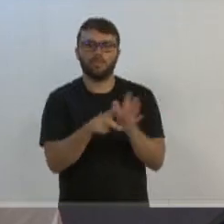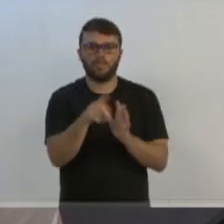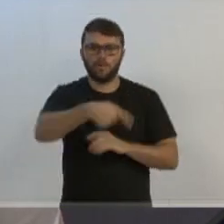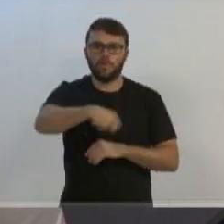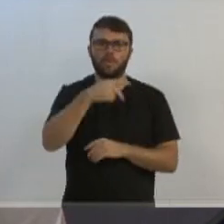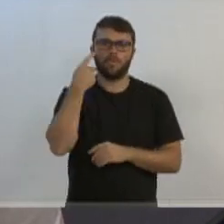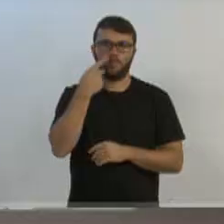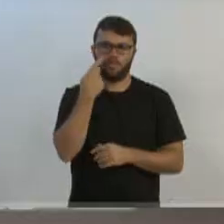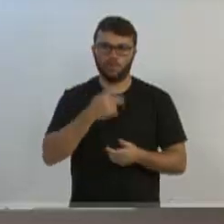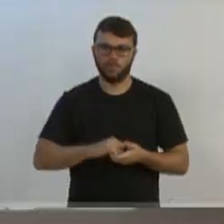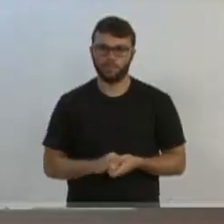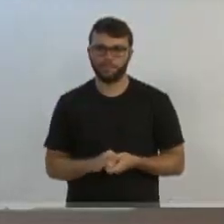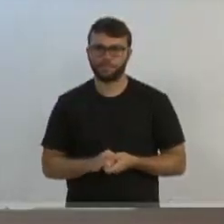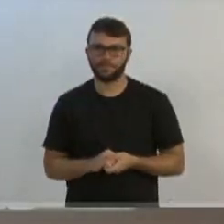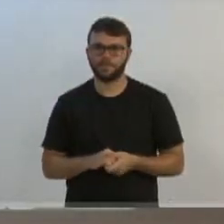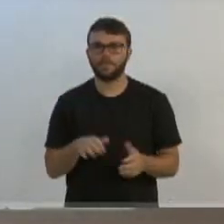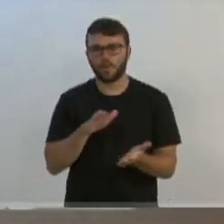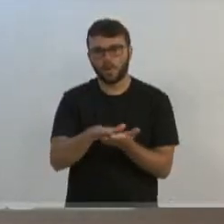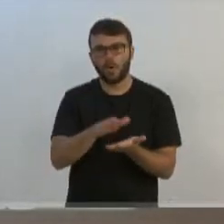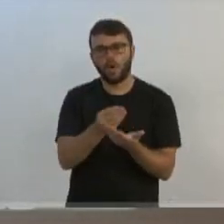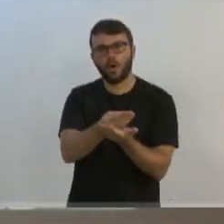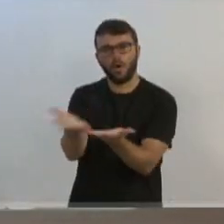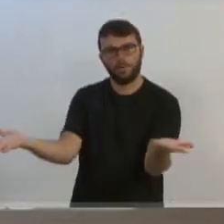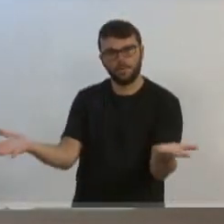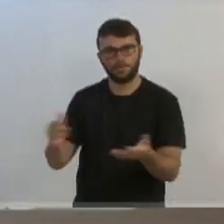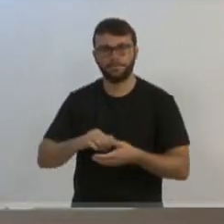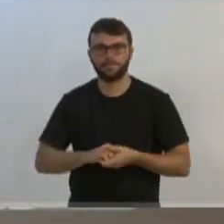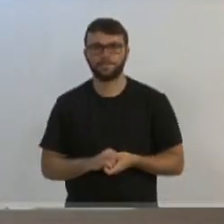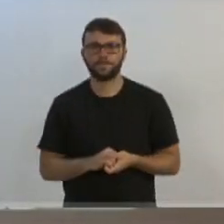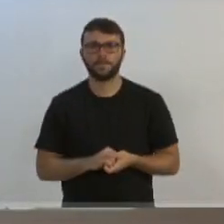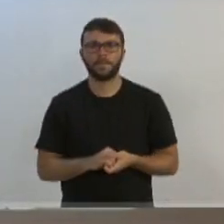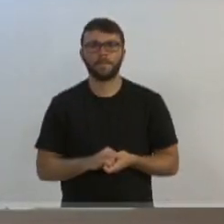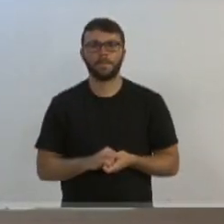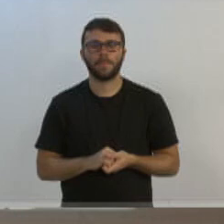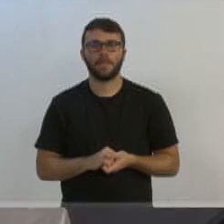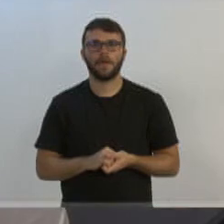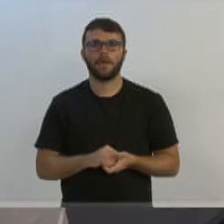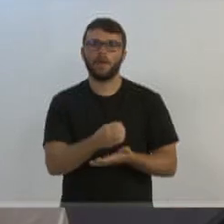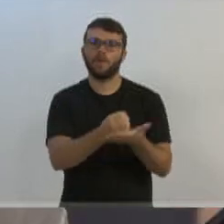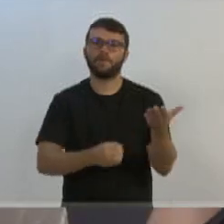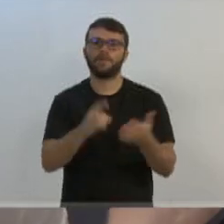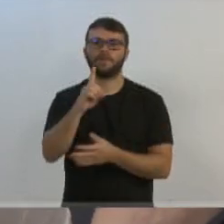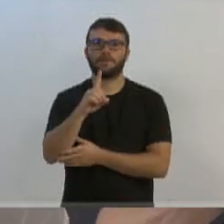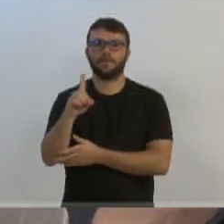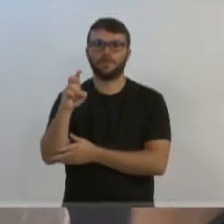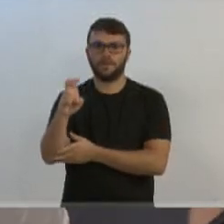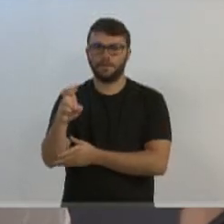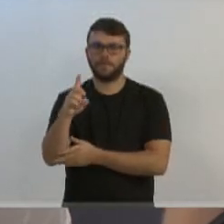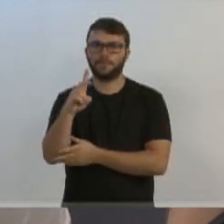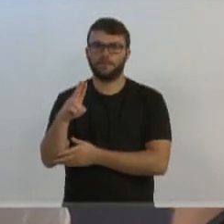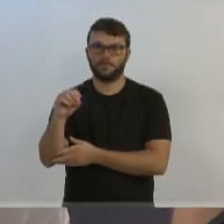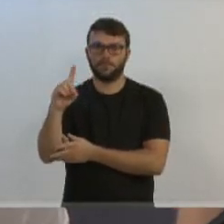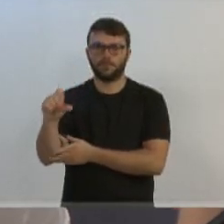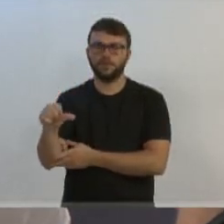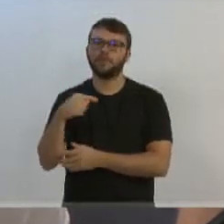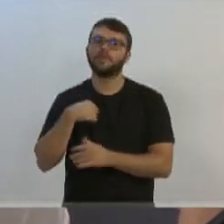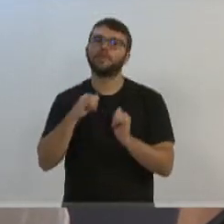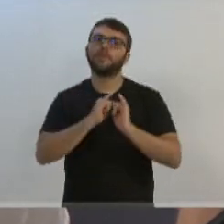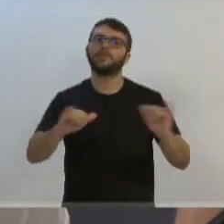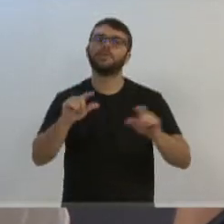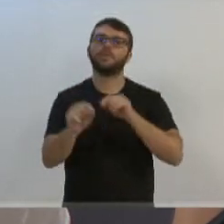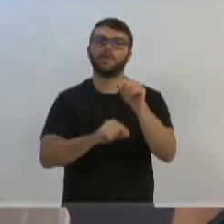senhores vereadores. Cópia aos autores. Ofício número 115, 2019, comunicando